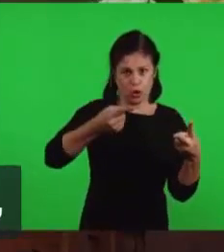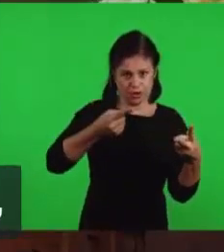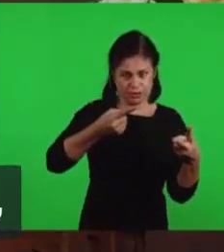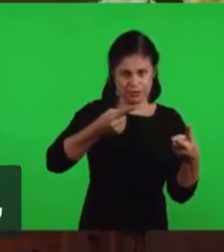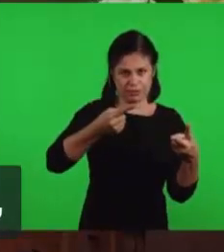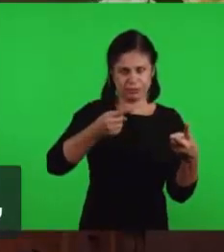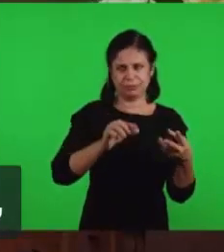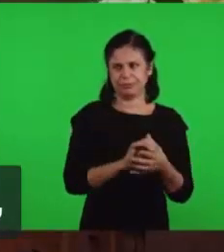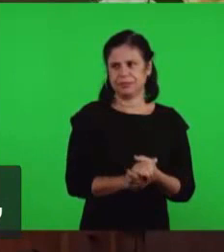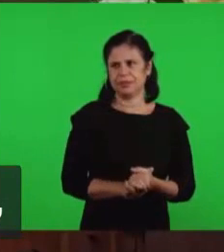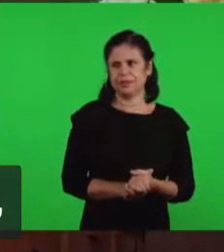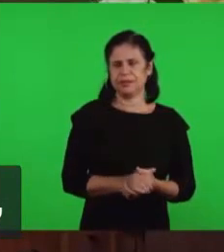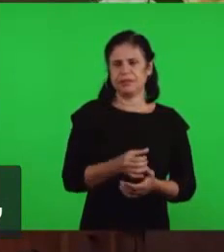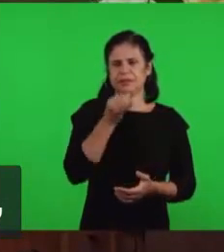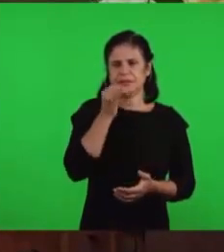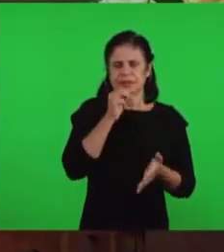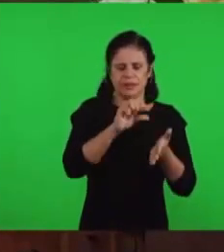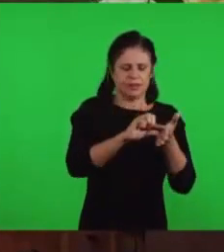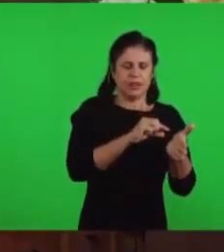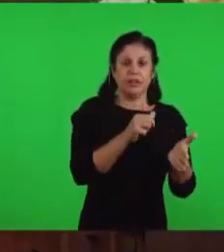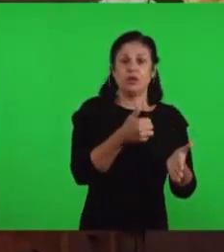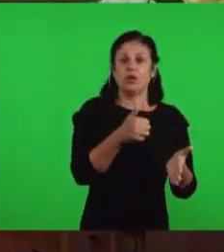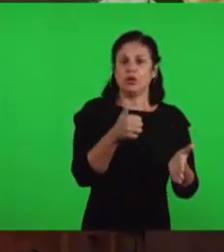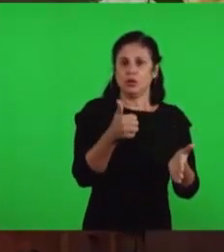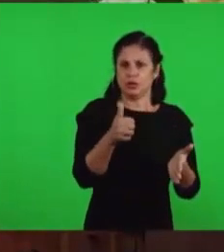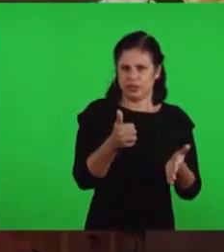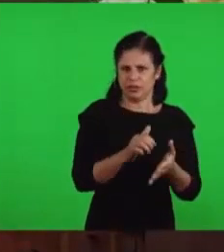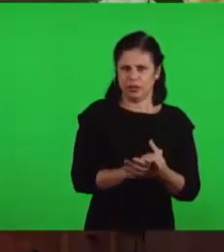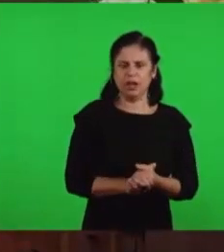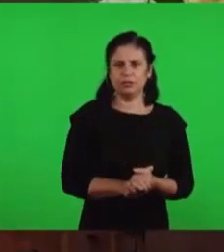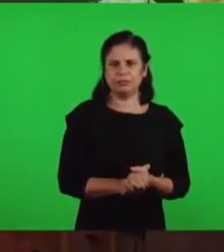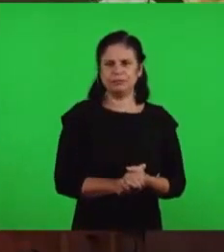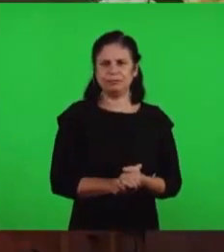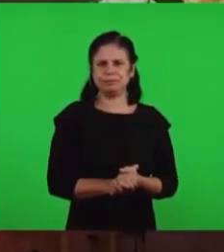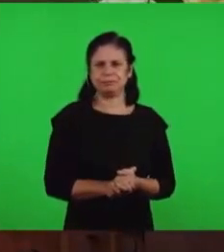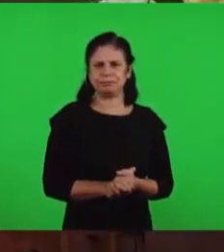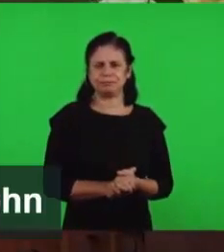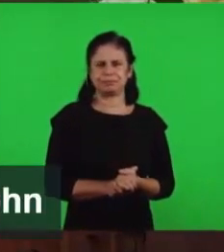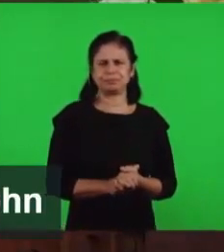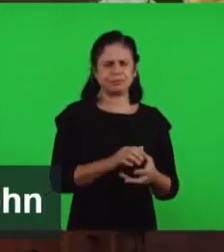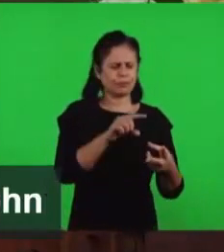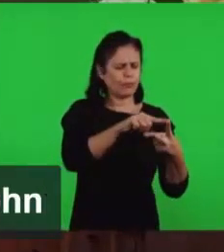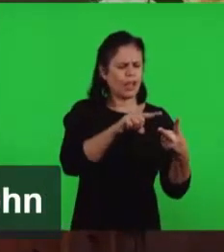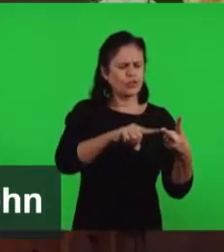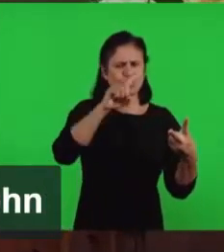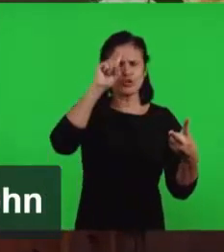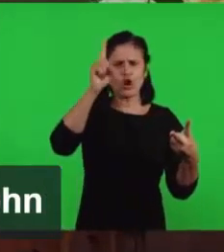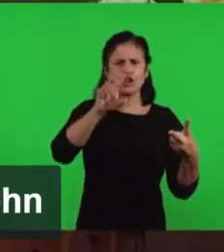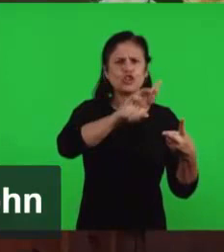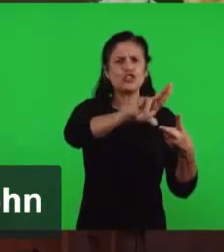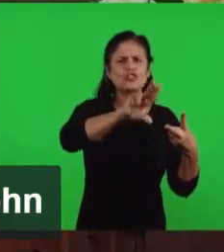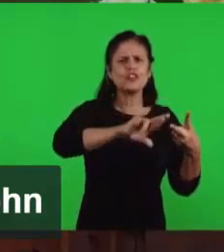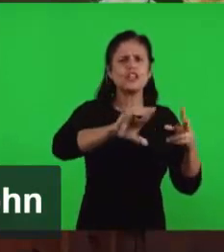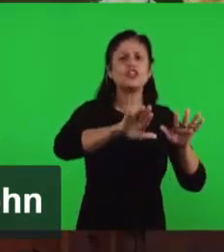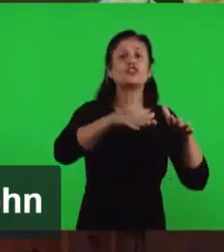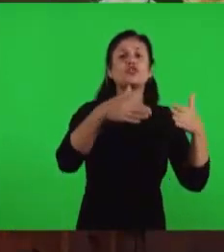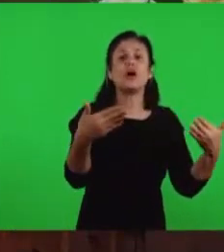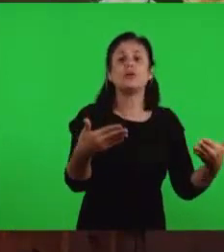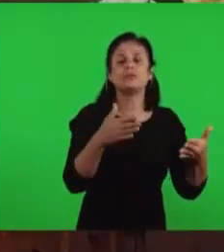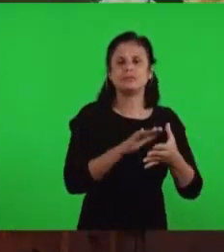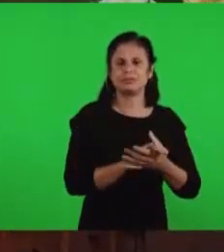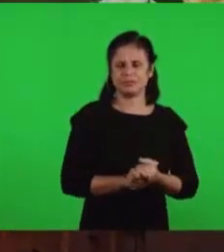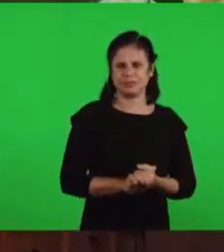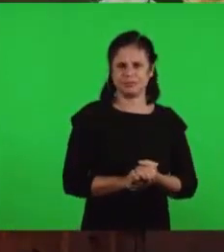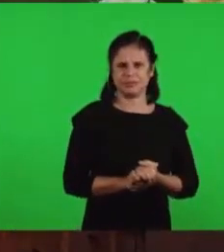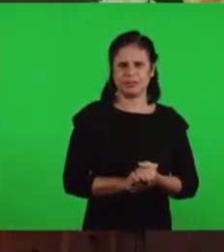quando foi o caso por exemplo do verso 11 em que diferem as ordens dada Então vamos ver aqui no verso 11 era para que o apóstolo João